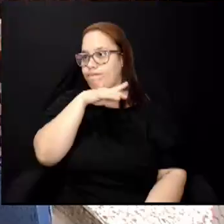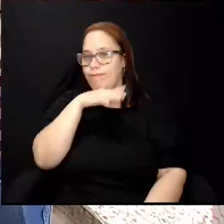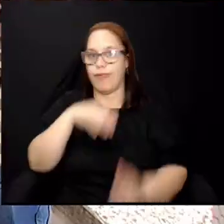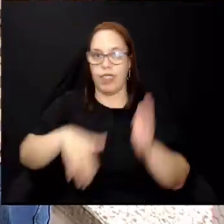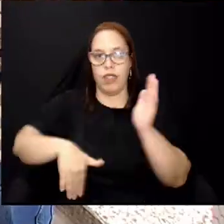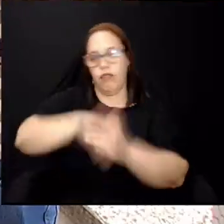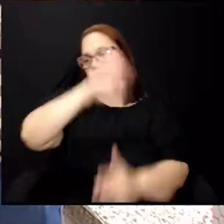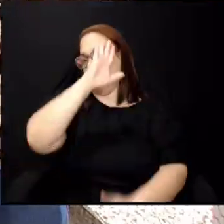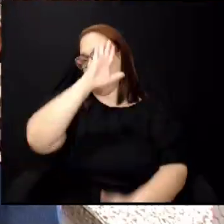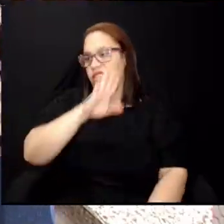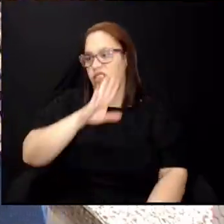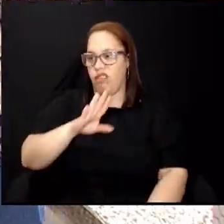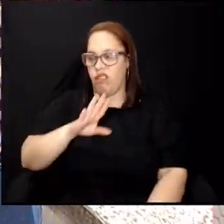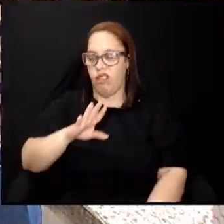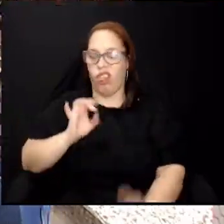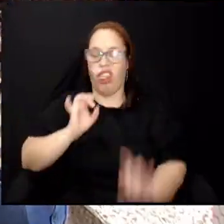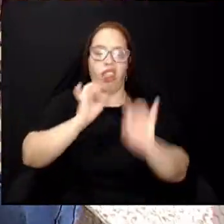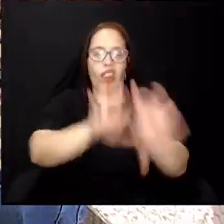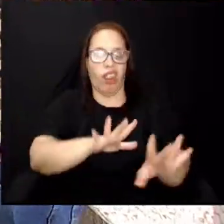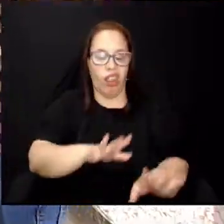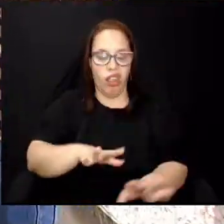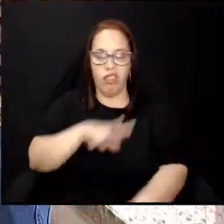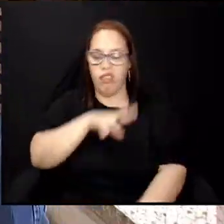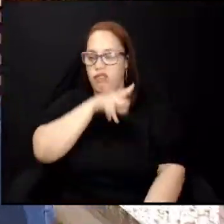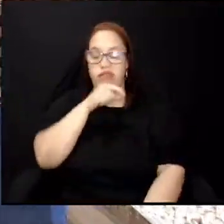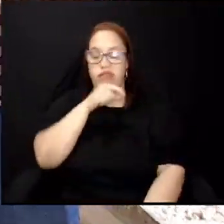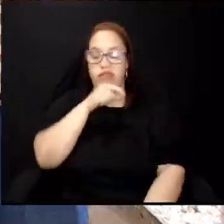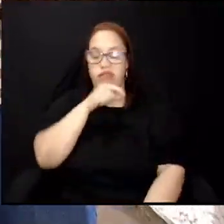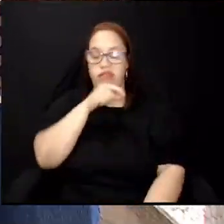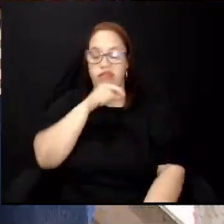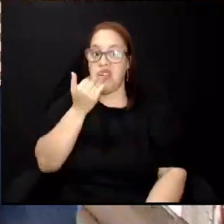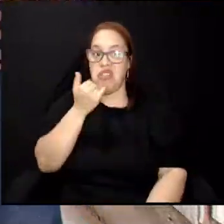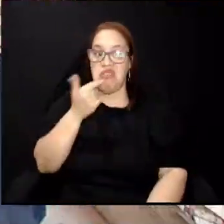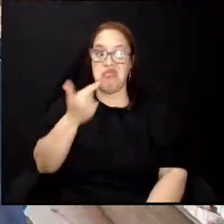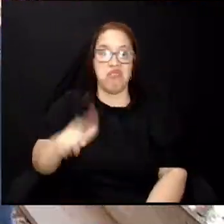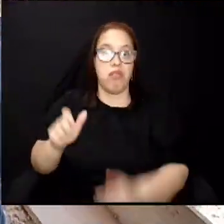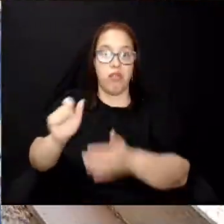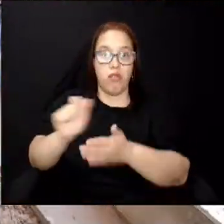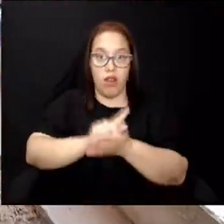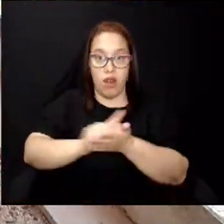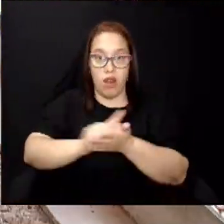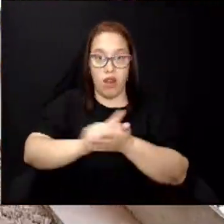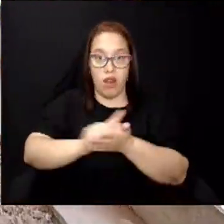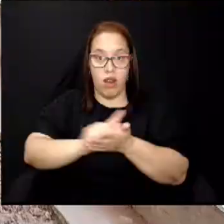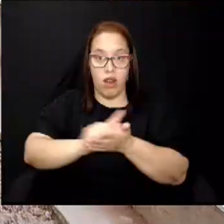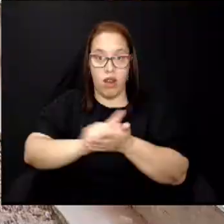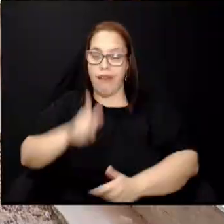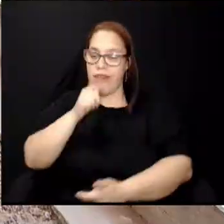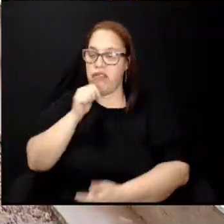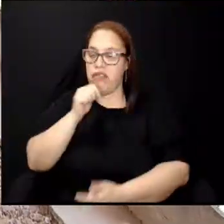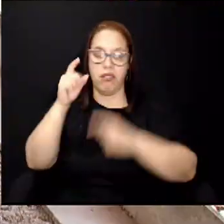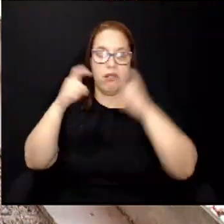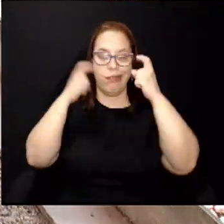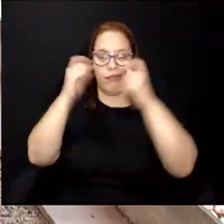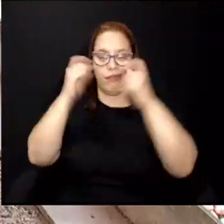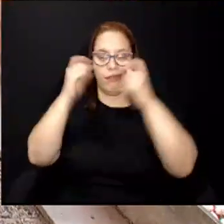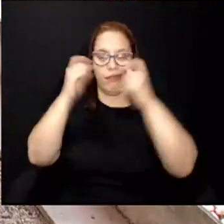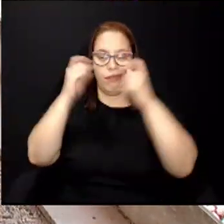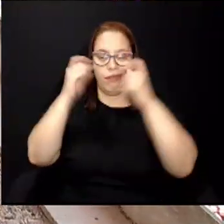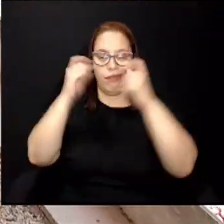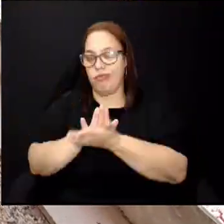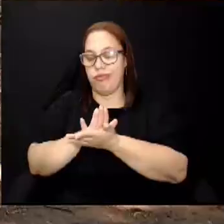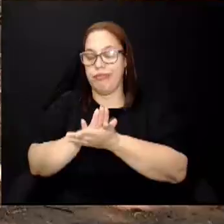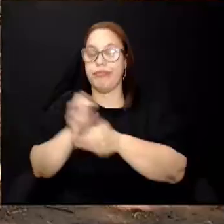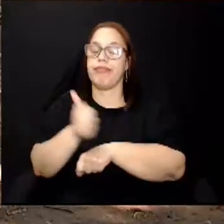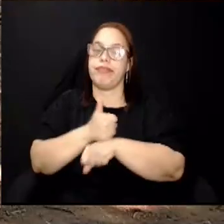desprezar o animal, não vai ver nem se tem ração, não vai limpar um bebedouro, né? Ele não vai se preocupar com nada disso. Então a profissão ela evoluiu nesse